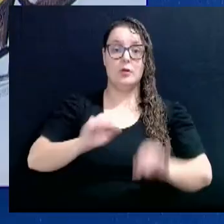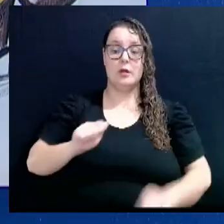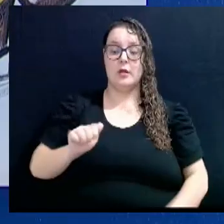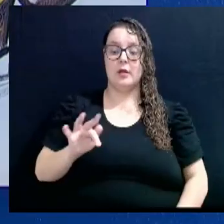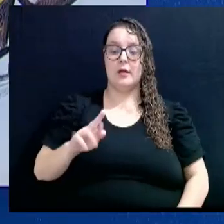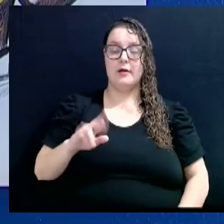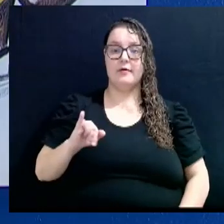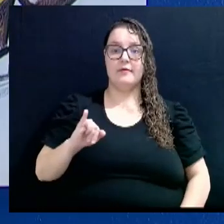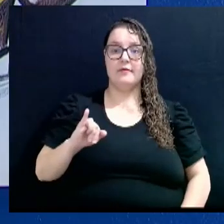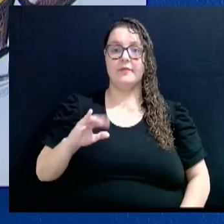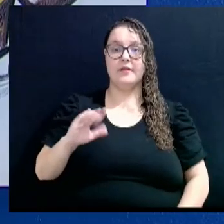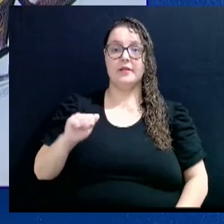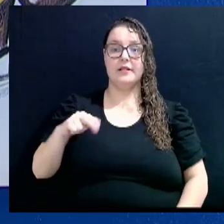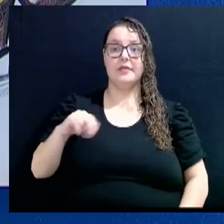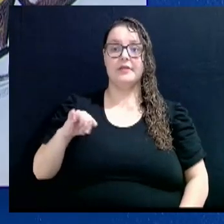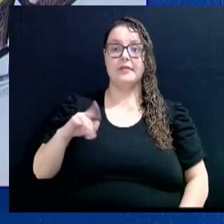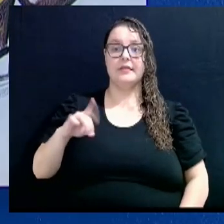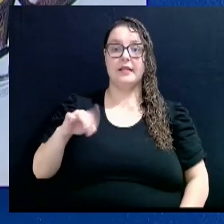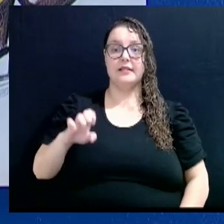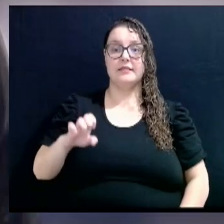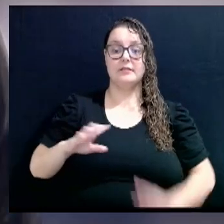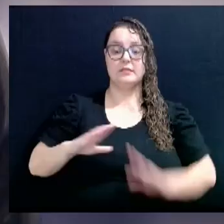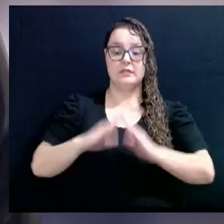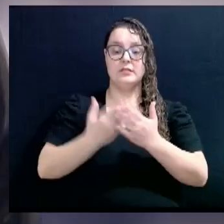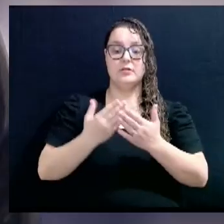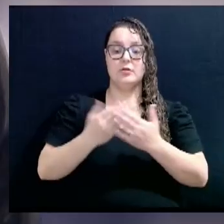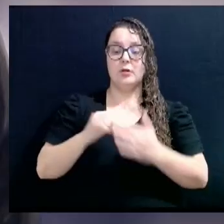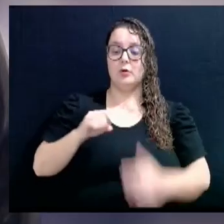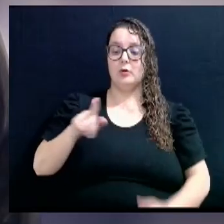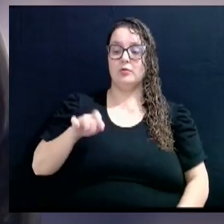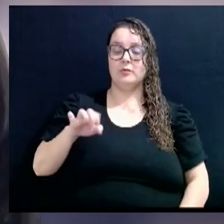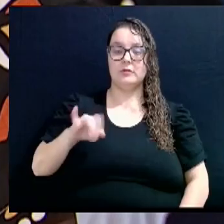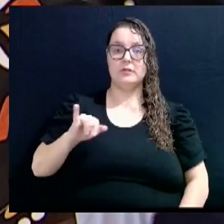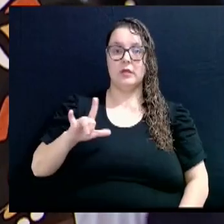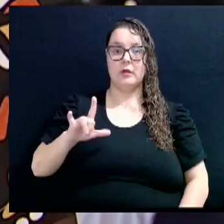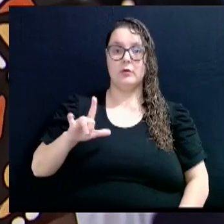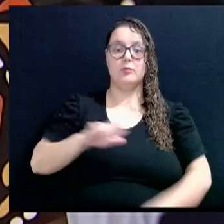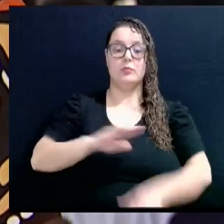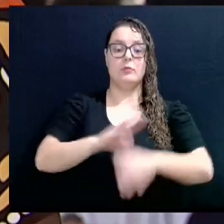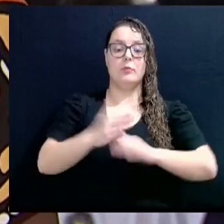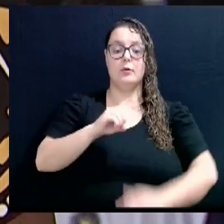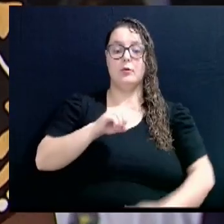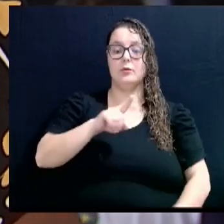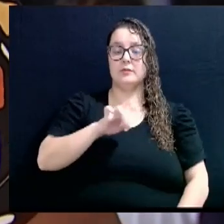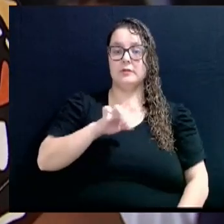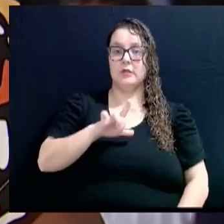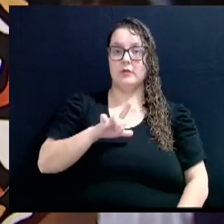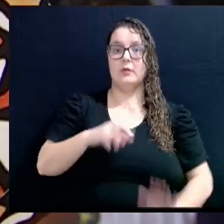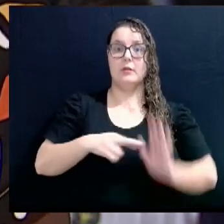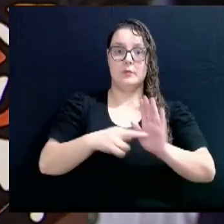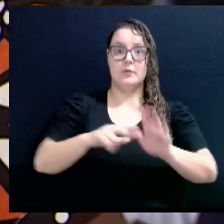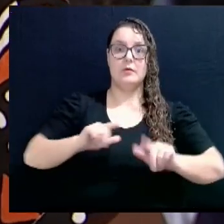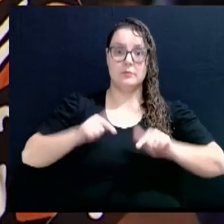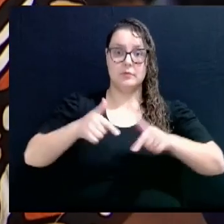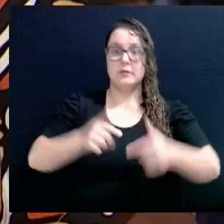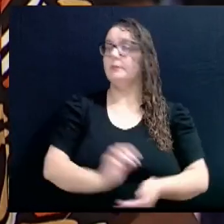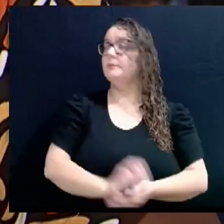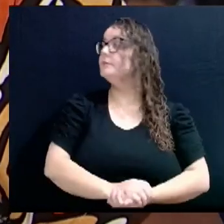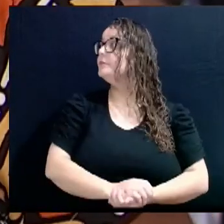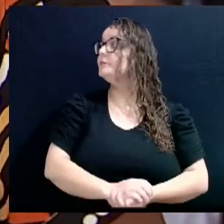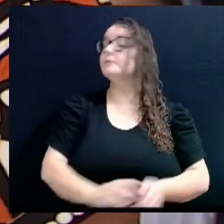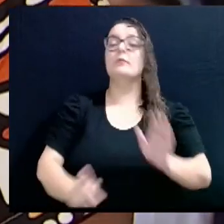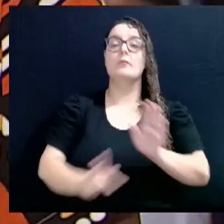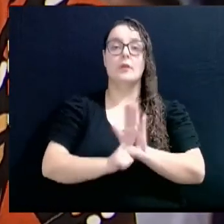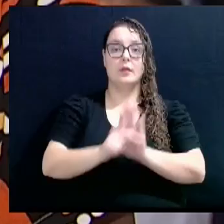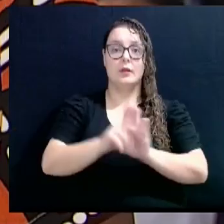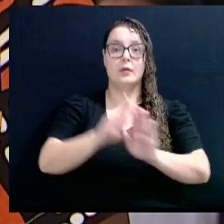na escola Osiel Alves Pereira, no Parque Osiel, representa essa luta. Esse projeto é uma ação de